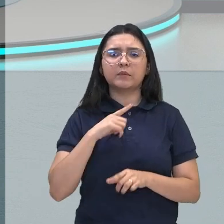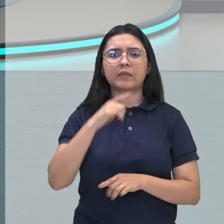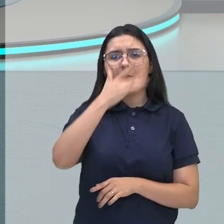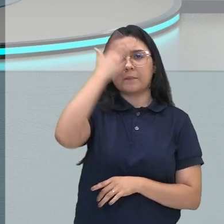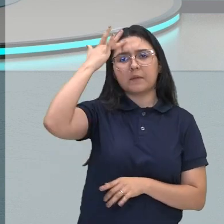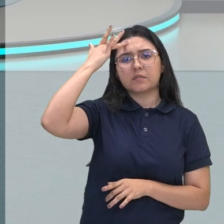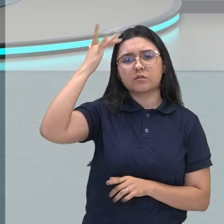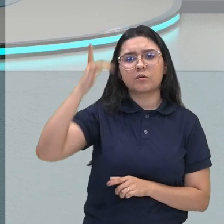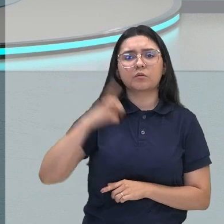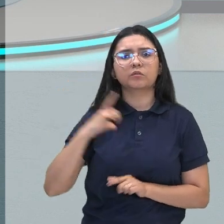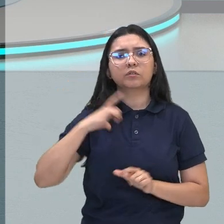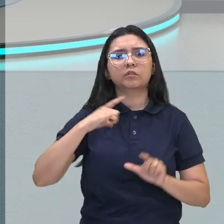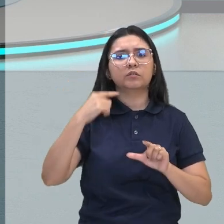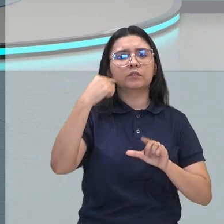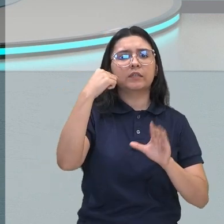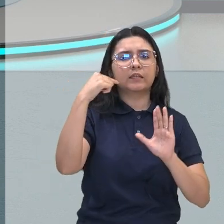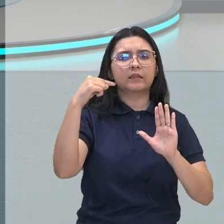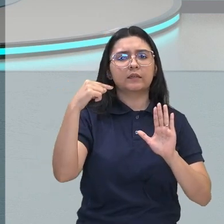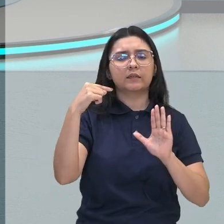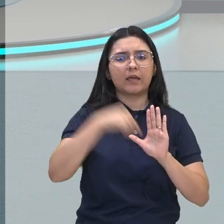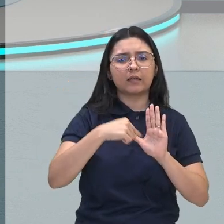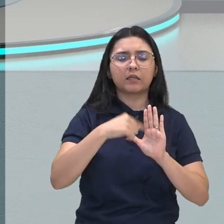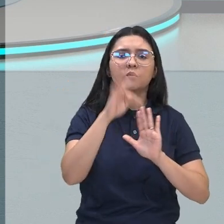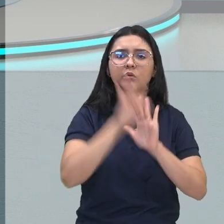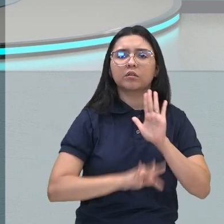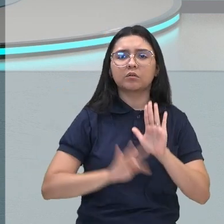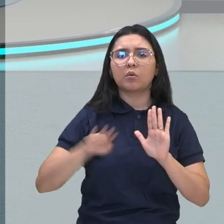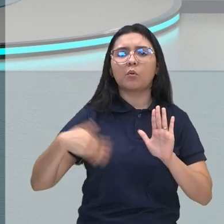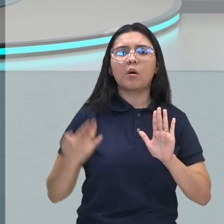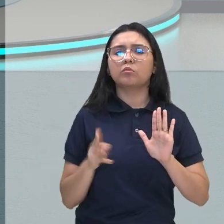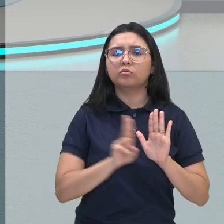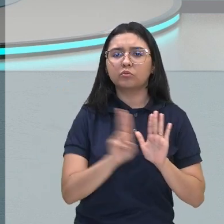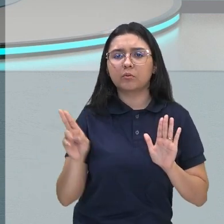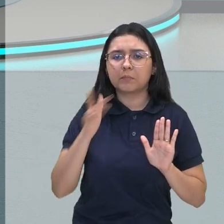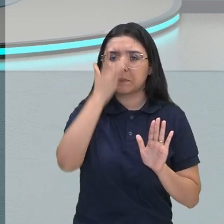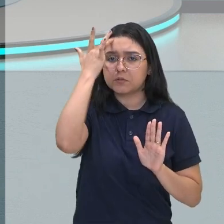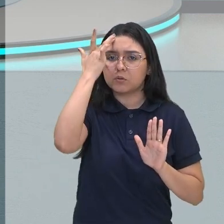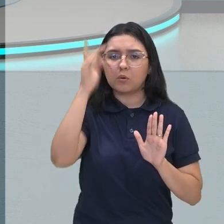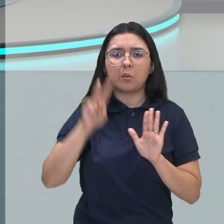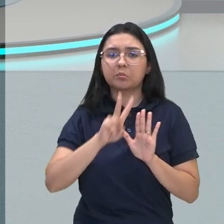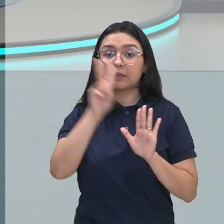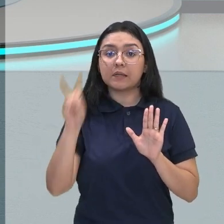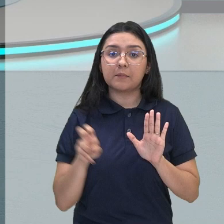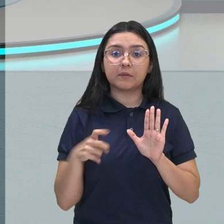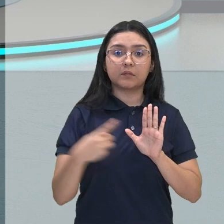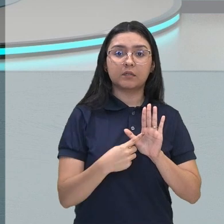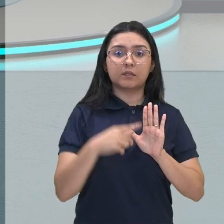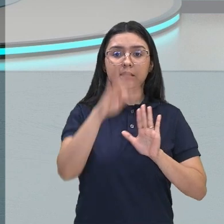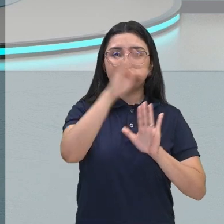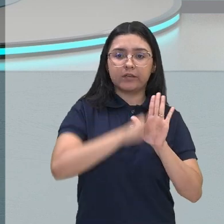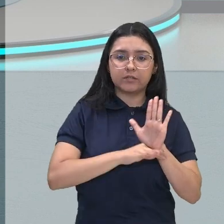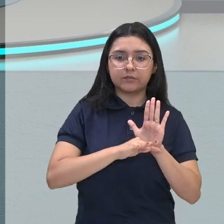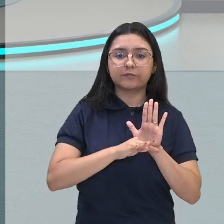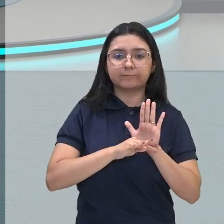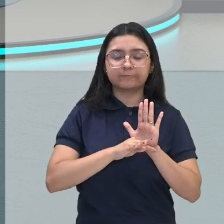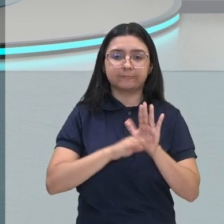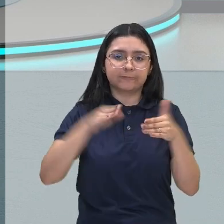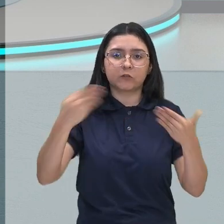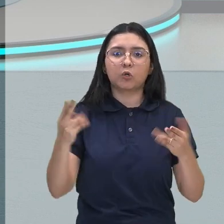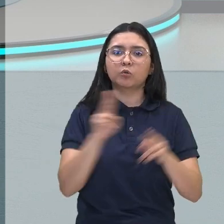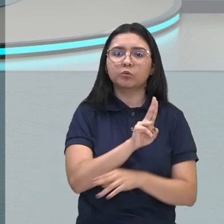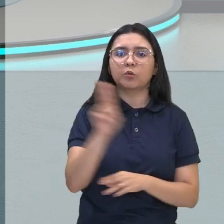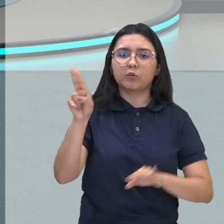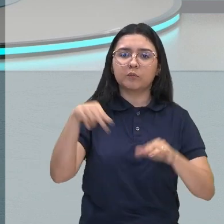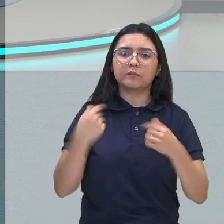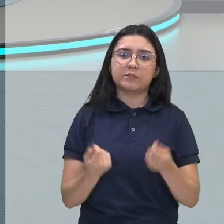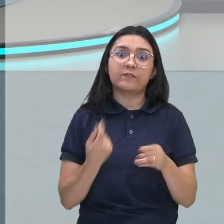pessoa do que está falando o texto, né? De quem estão falando o texto? Qual é o assunto lá daquele texto? Qual é o nome da pessoa? Então, você vai